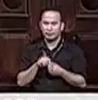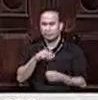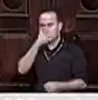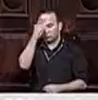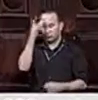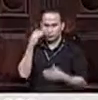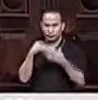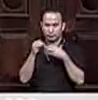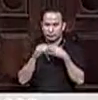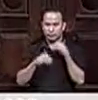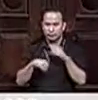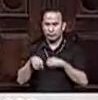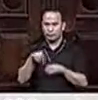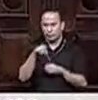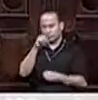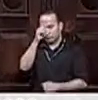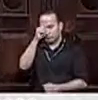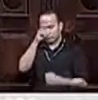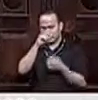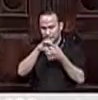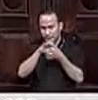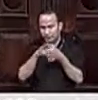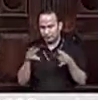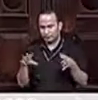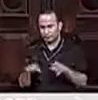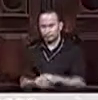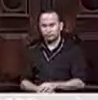público. Então, a gente tem também sido